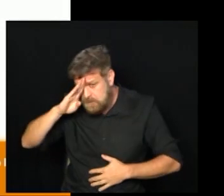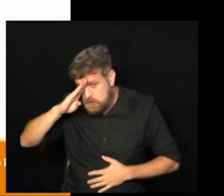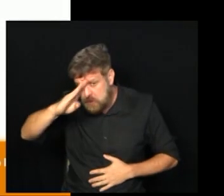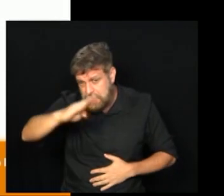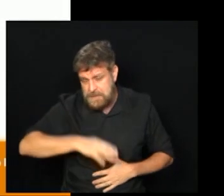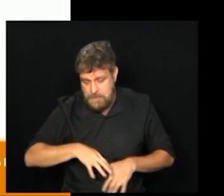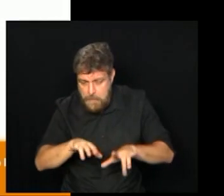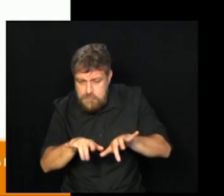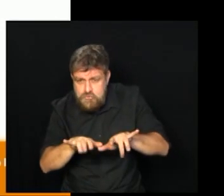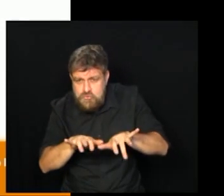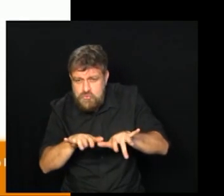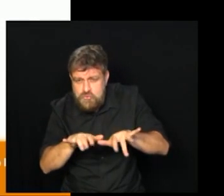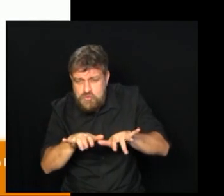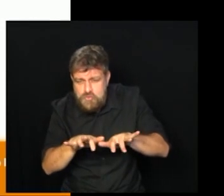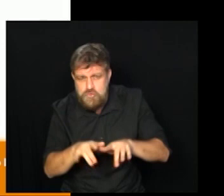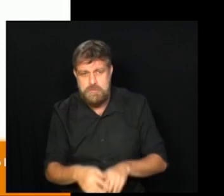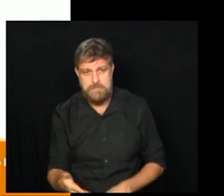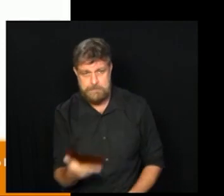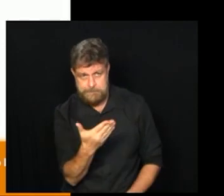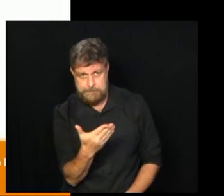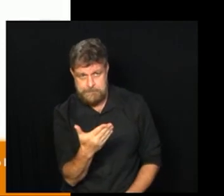no